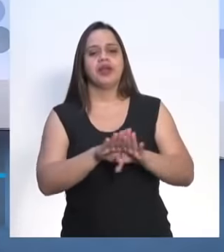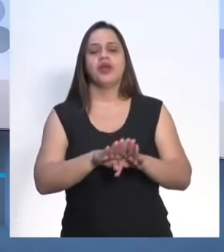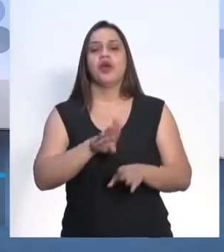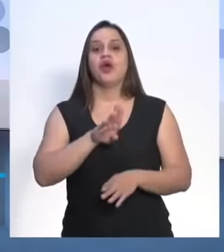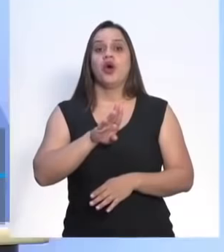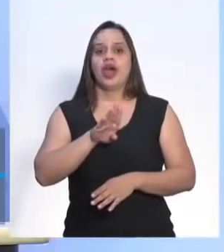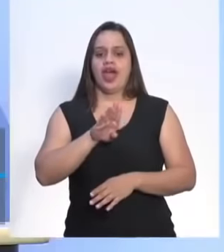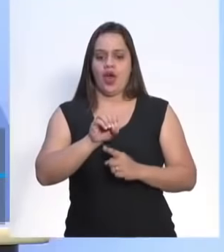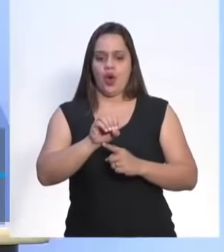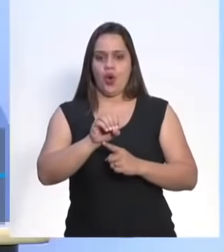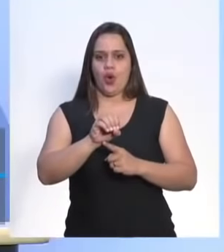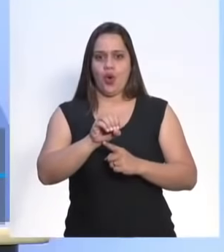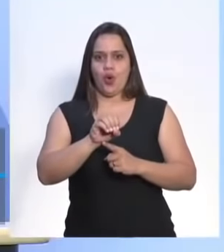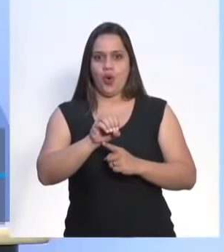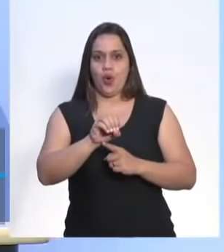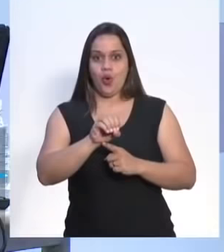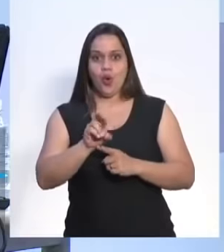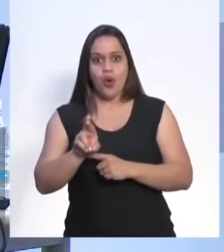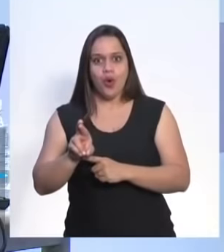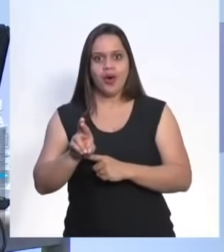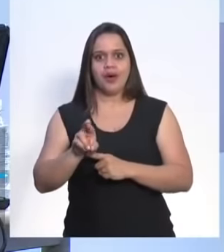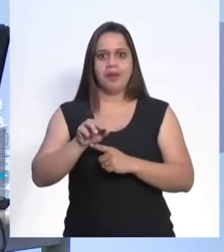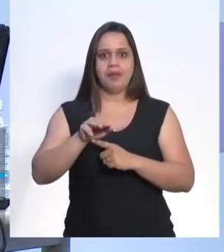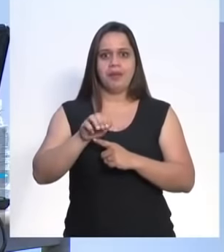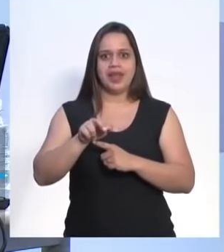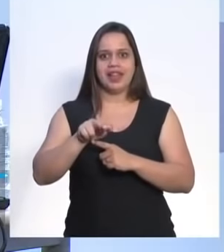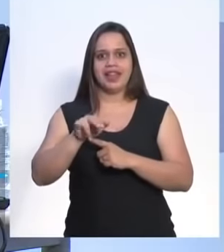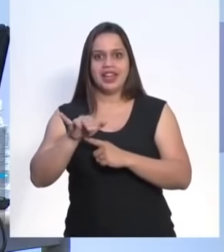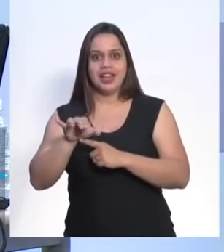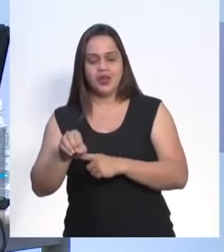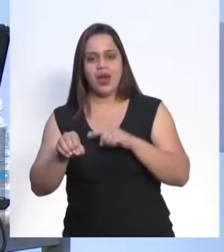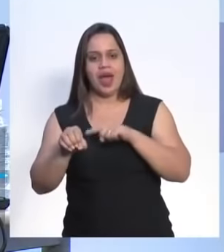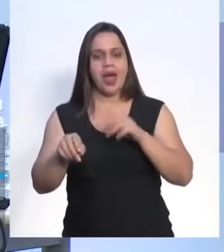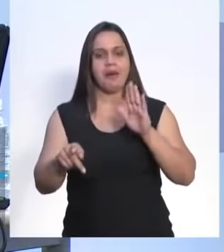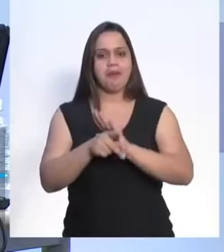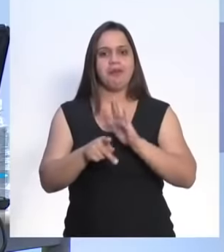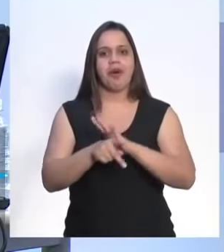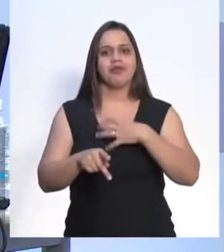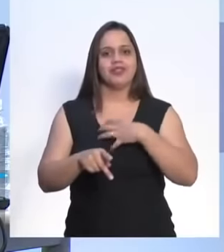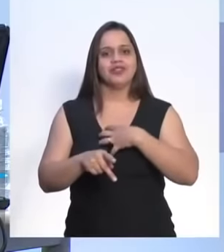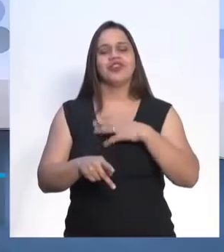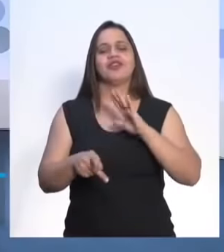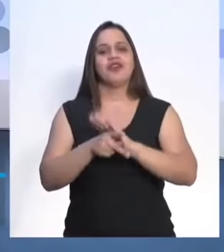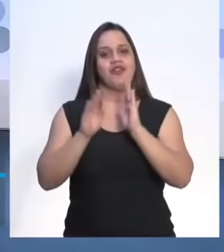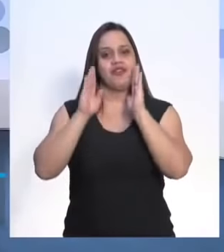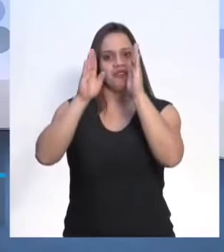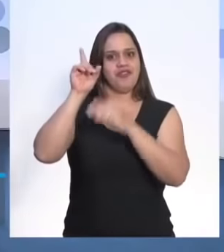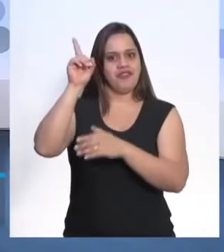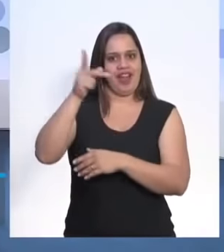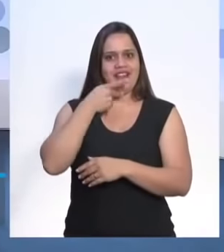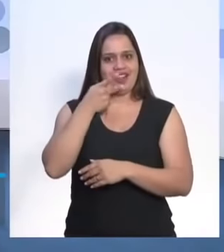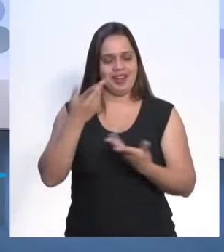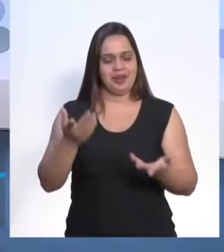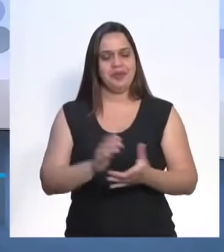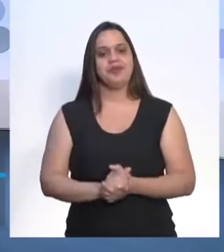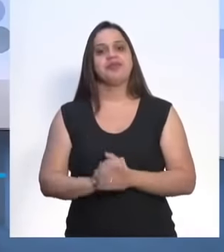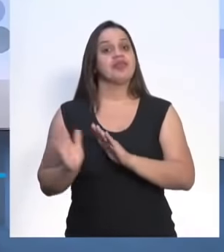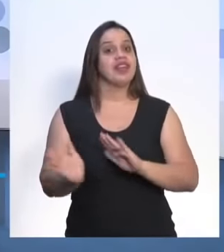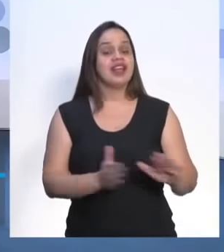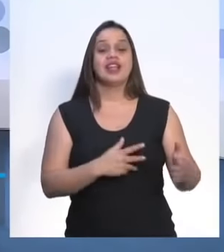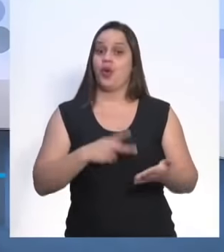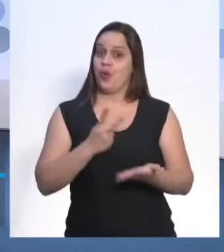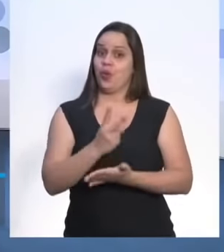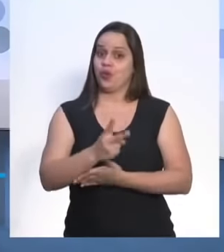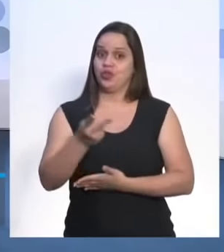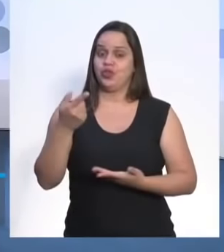o menino, não, mulherzinha. Tem várias palavras, várias. Adoro, várias. Eu amo. Então, continuando aqui, certo? Então, a correta aí é a